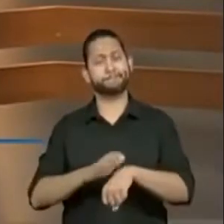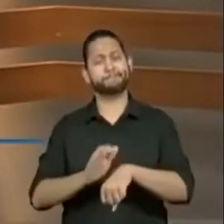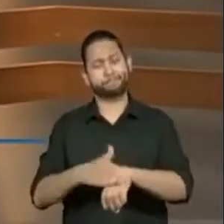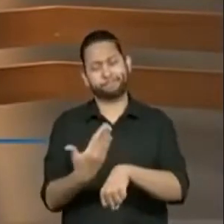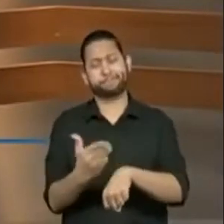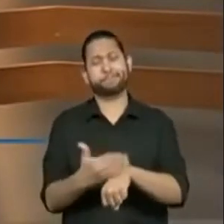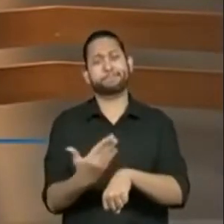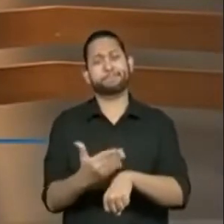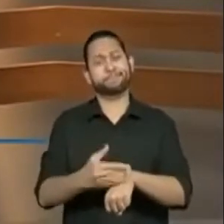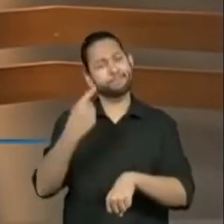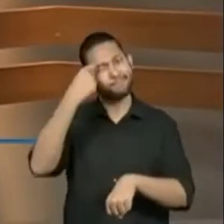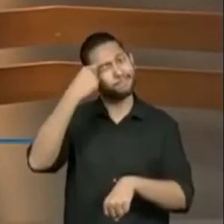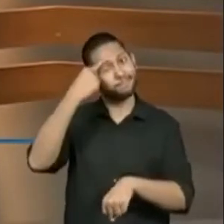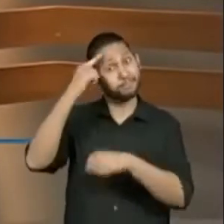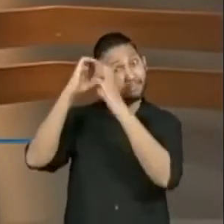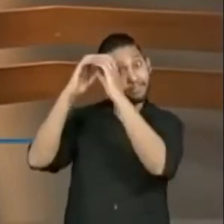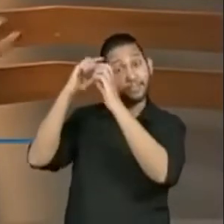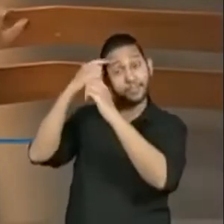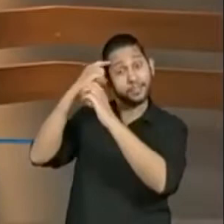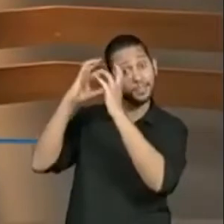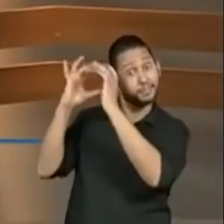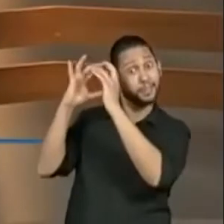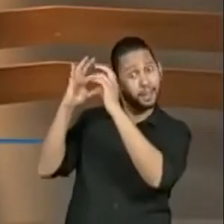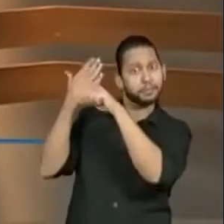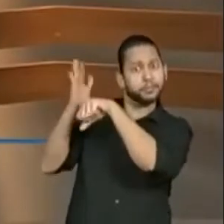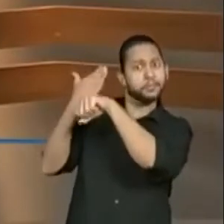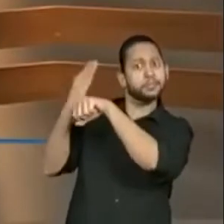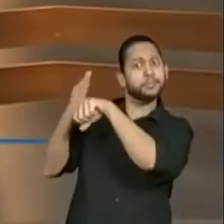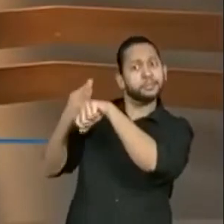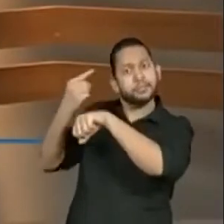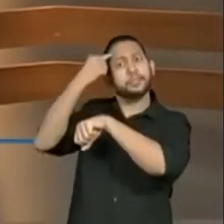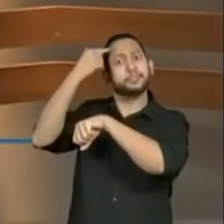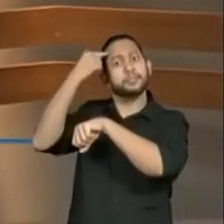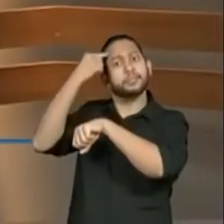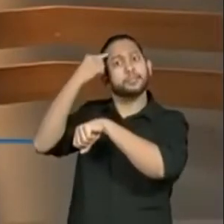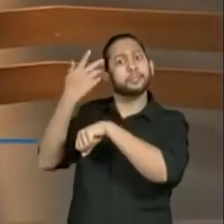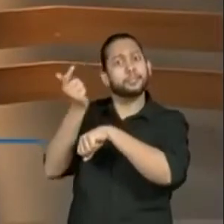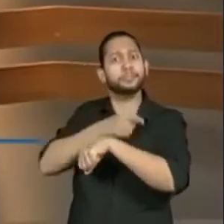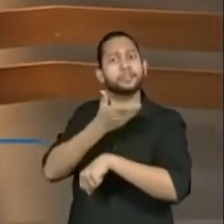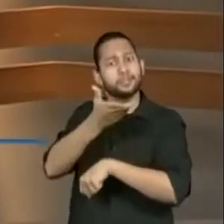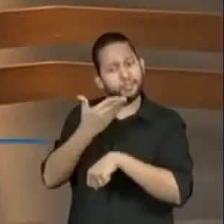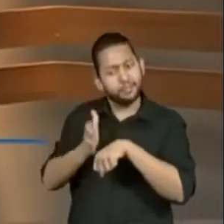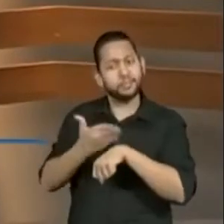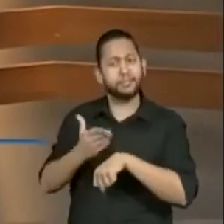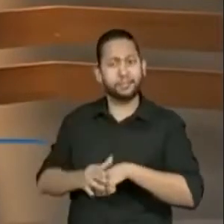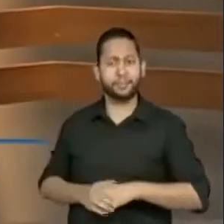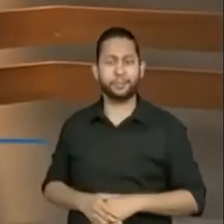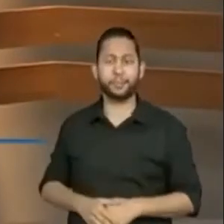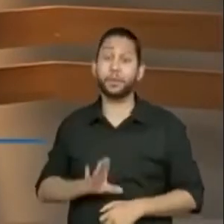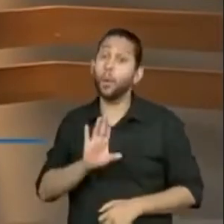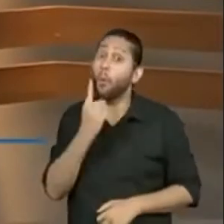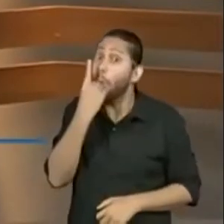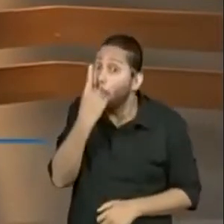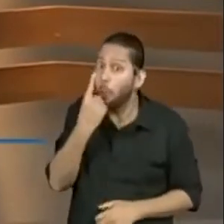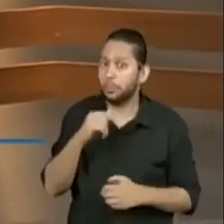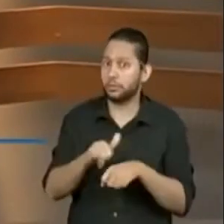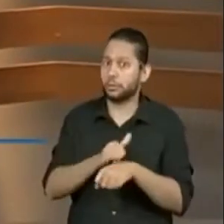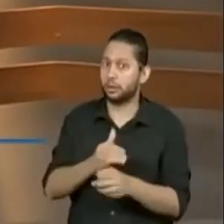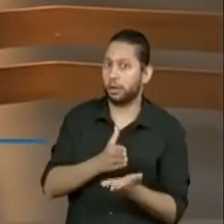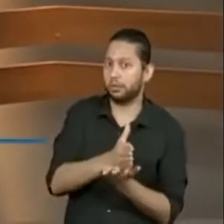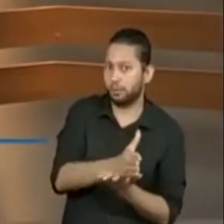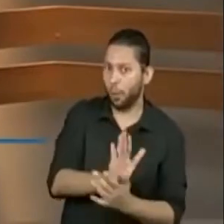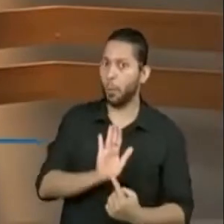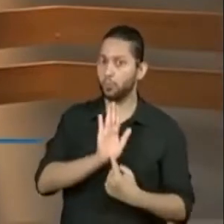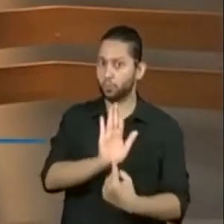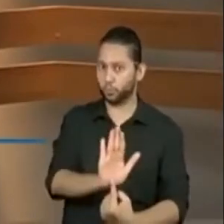estratégias de cálculo mental também e essa é só mais uma estratégia de cálculo mental mas é a única não é a